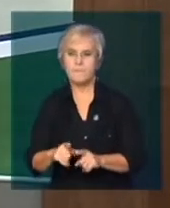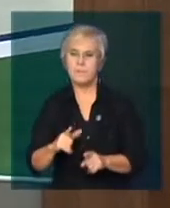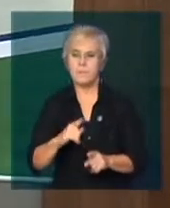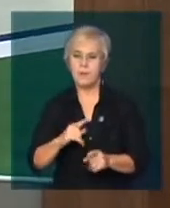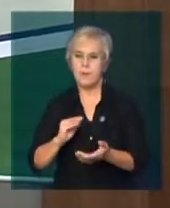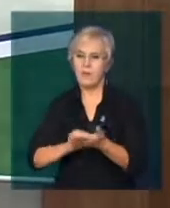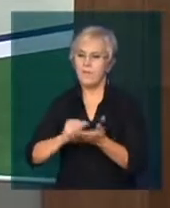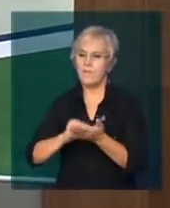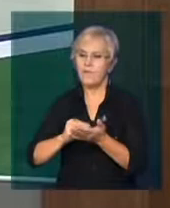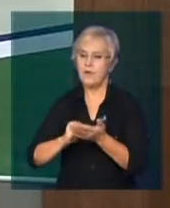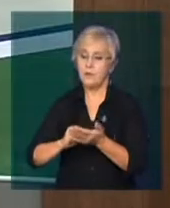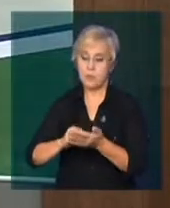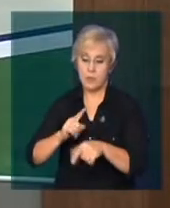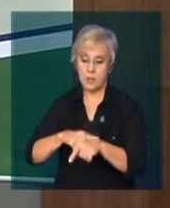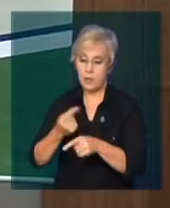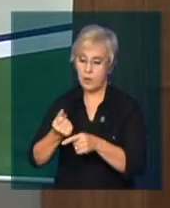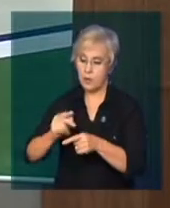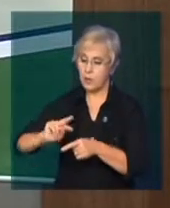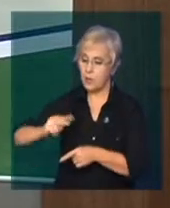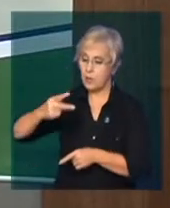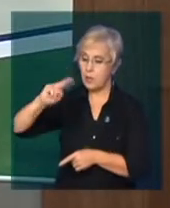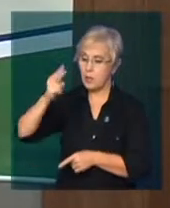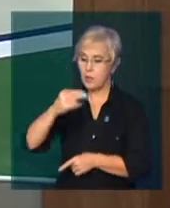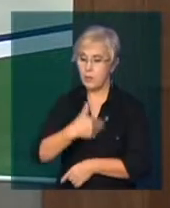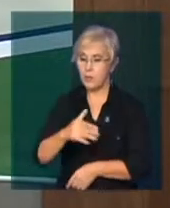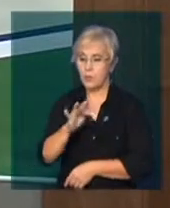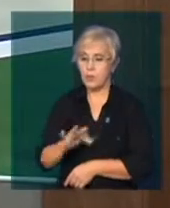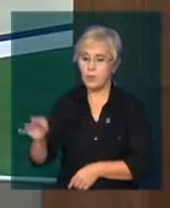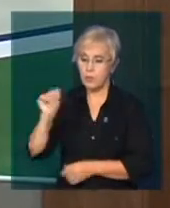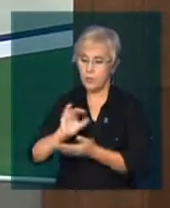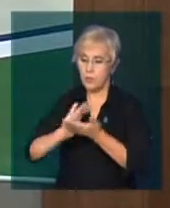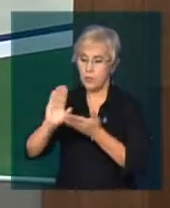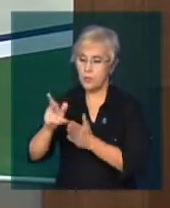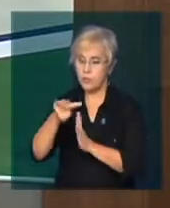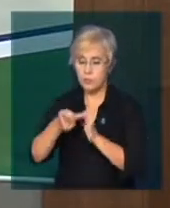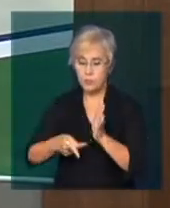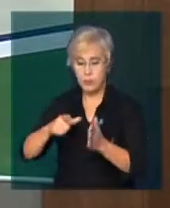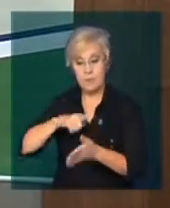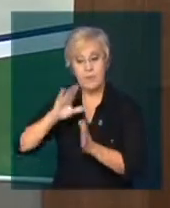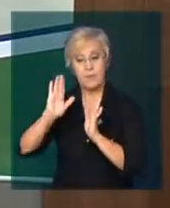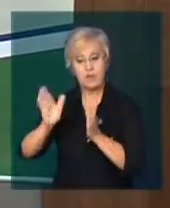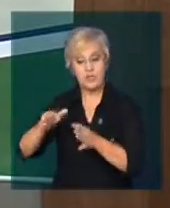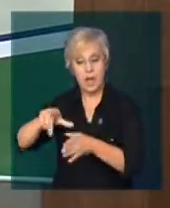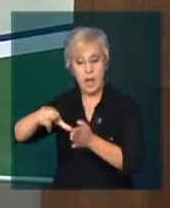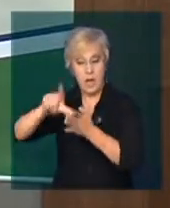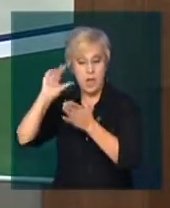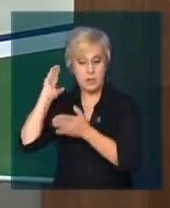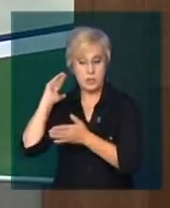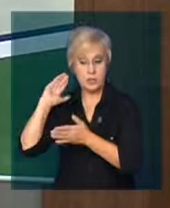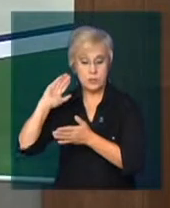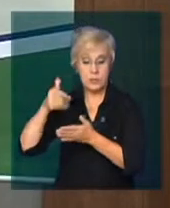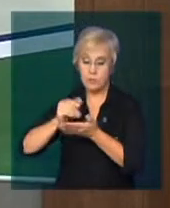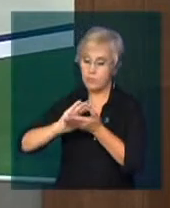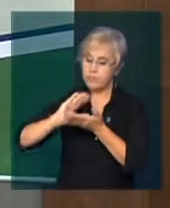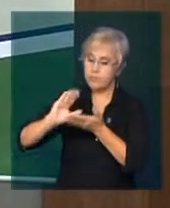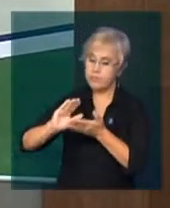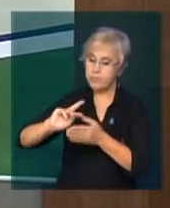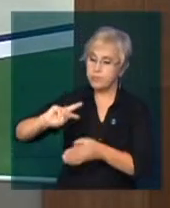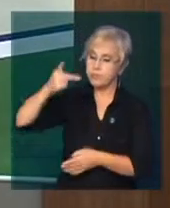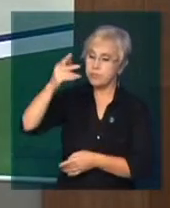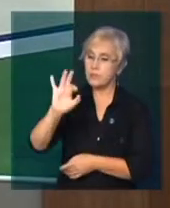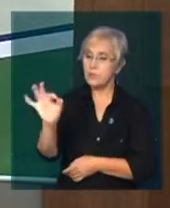deficiências no reajuste dos repasses do governo federal para os programas já estabelecidos anteriormente, que estão hoje com